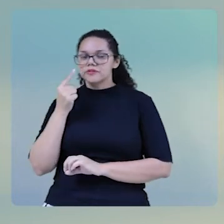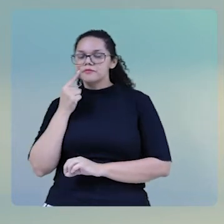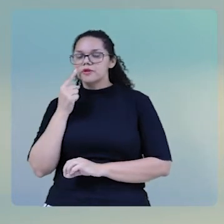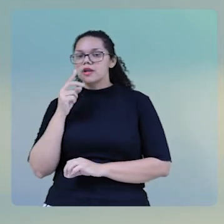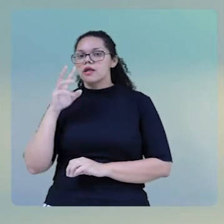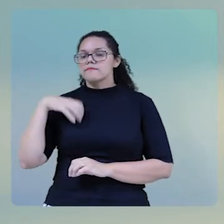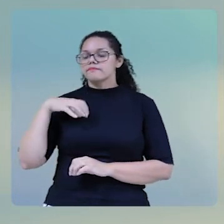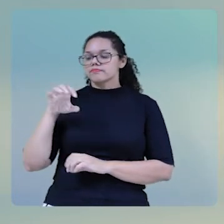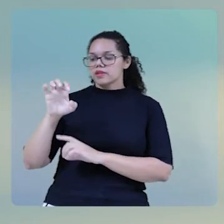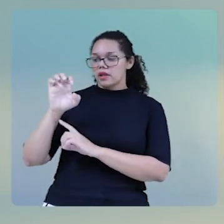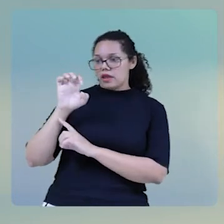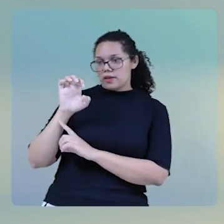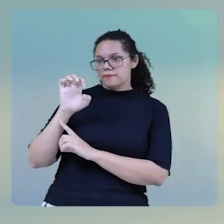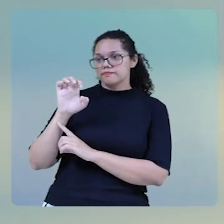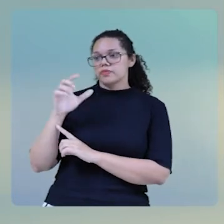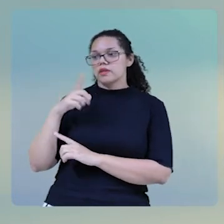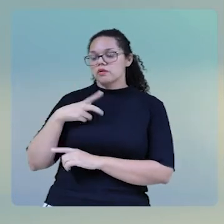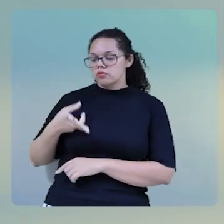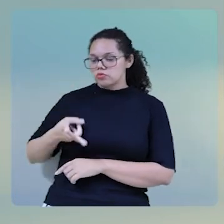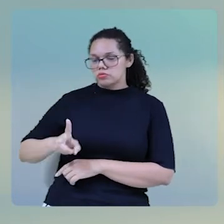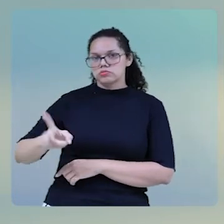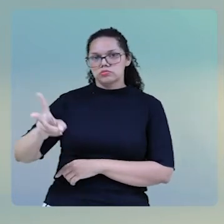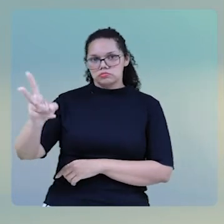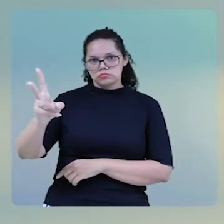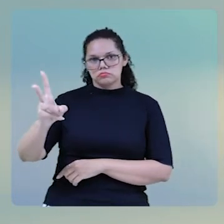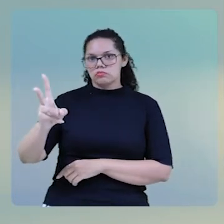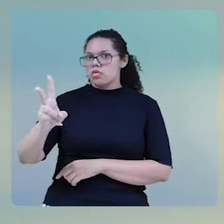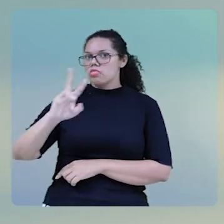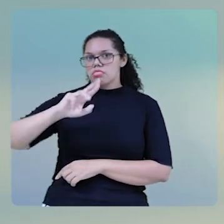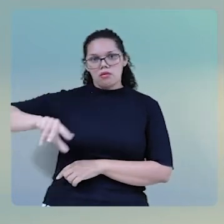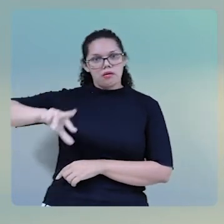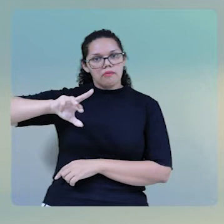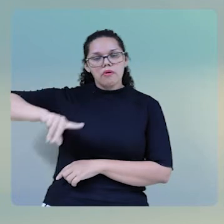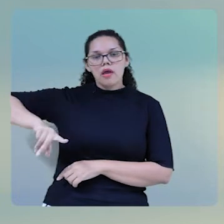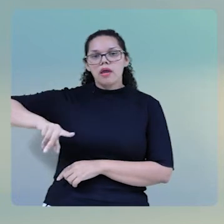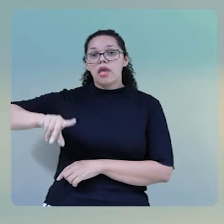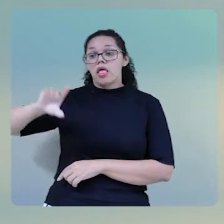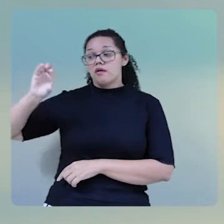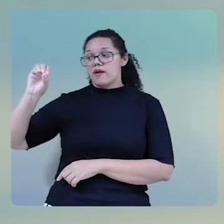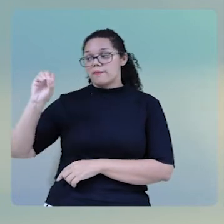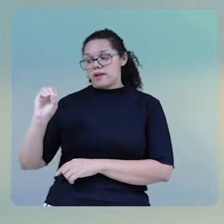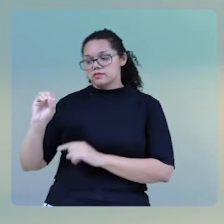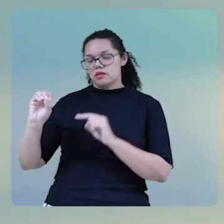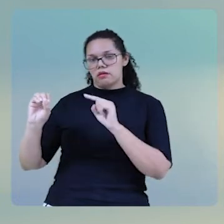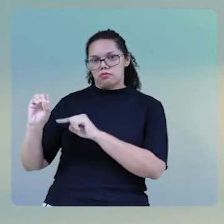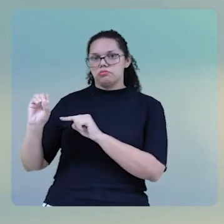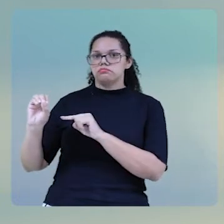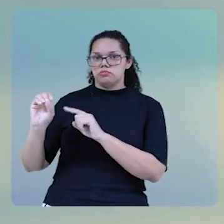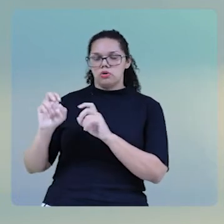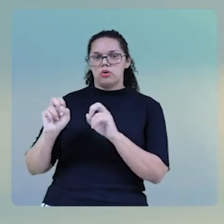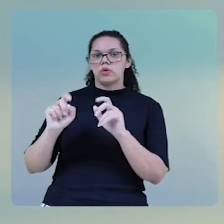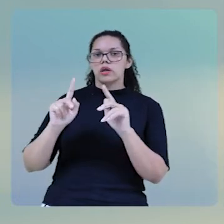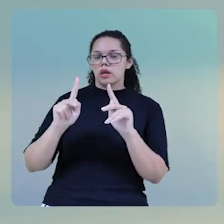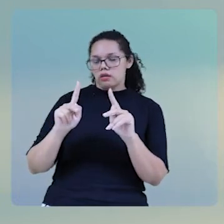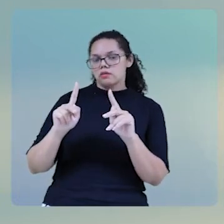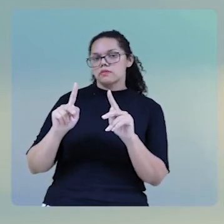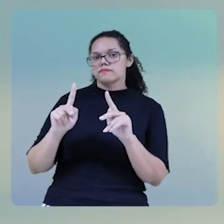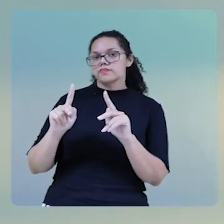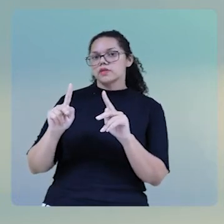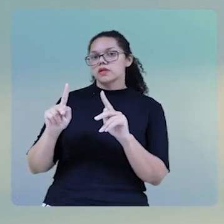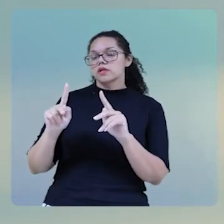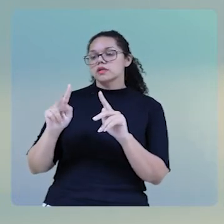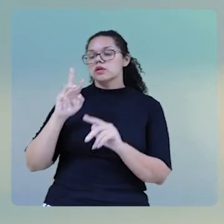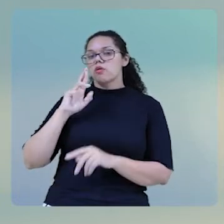força contra a eletromotriz mantém constante. Não mantém constante, não. Ela vai para 0, tá bom? Então a gente fica